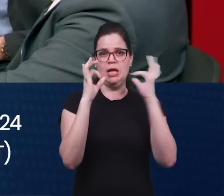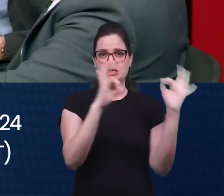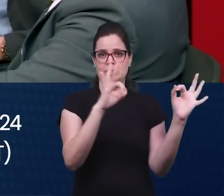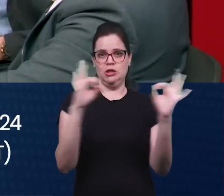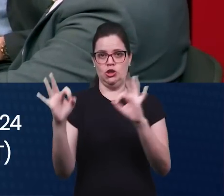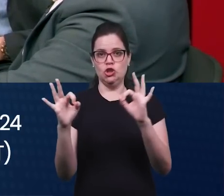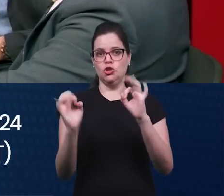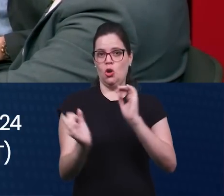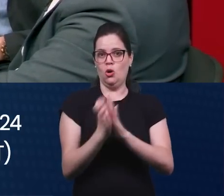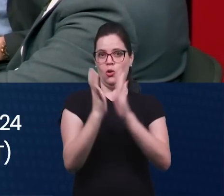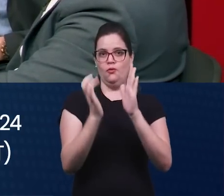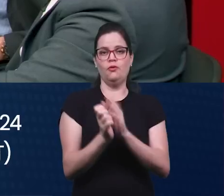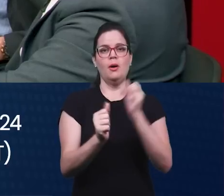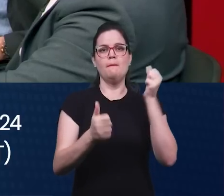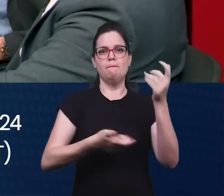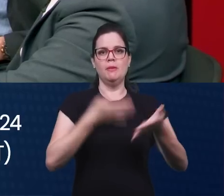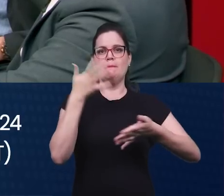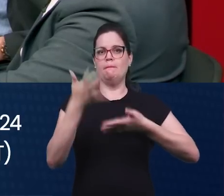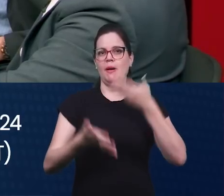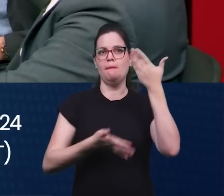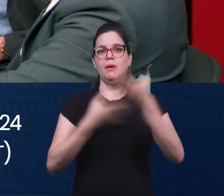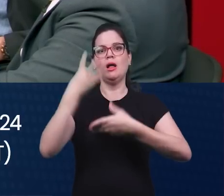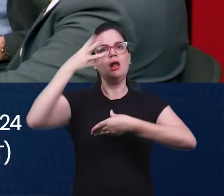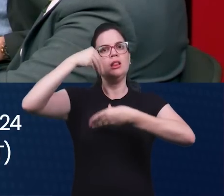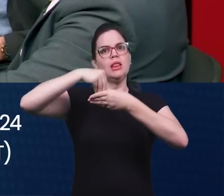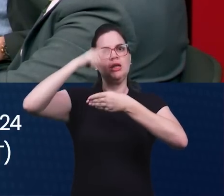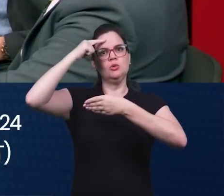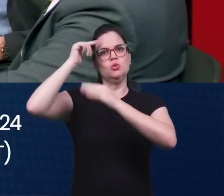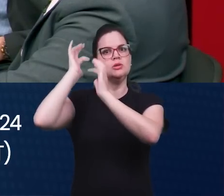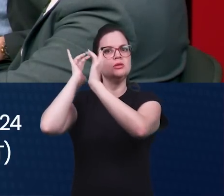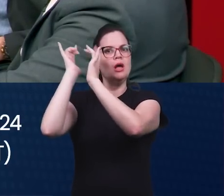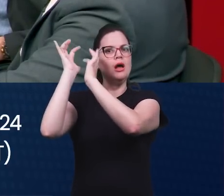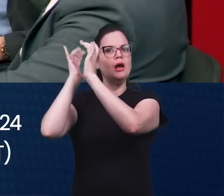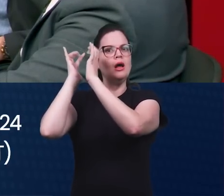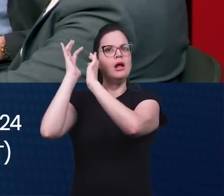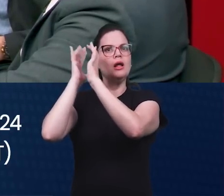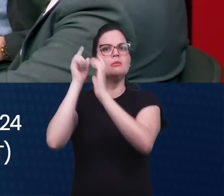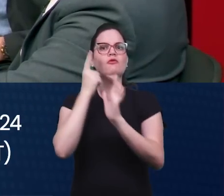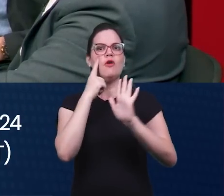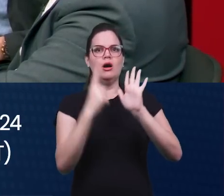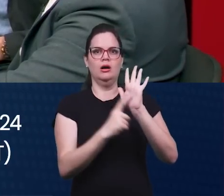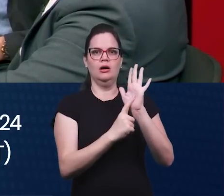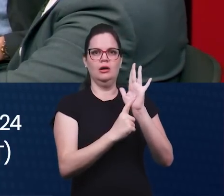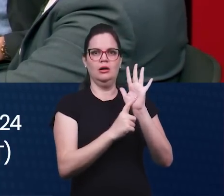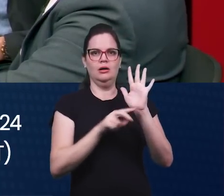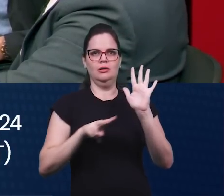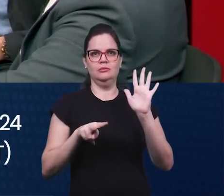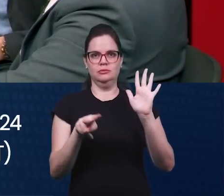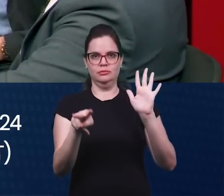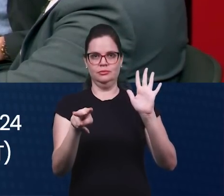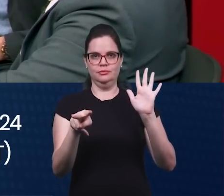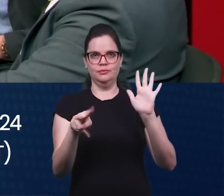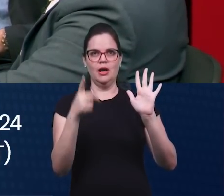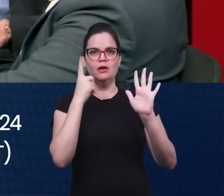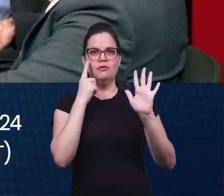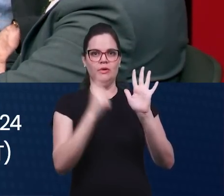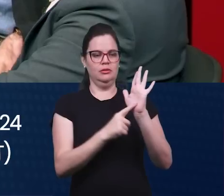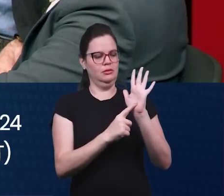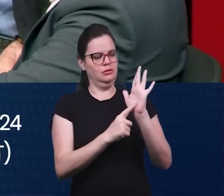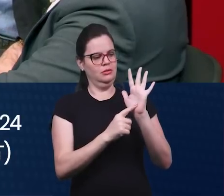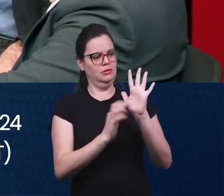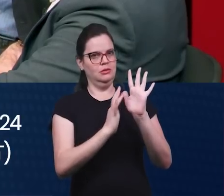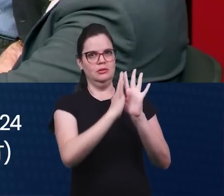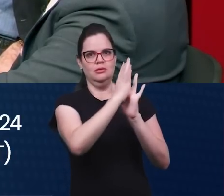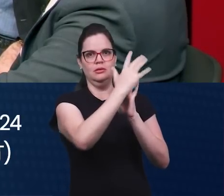está acontecendo isso. Isso aqui é um neurônio. Você tem a parte da cabeça dele, que são